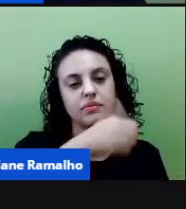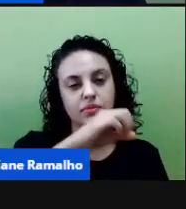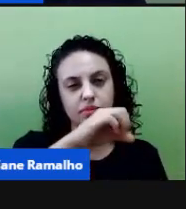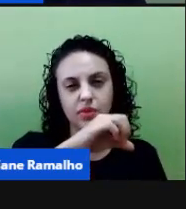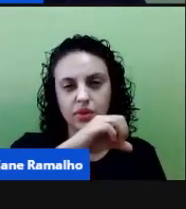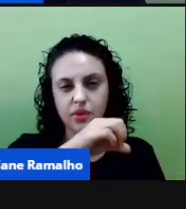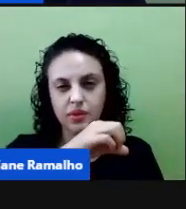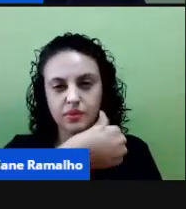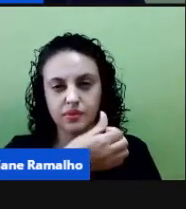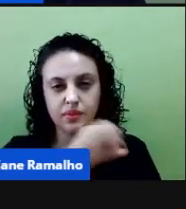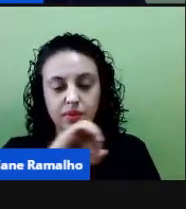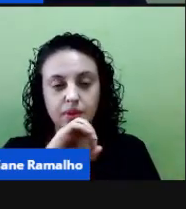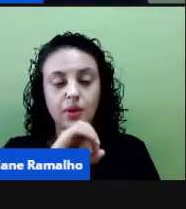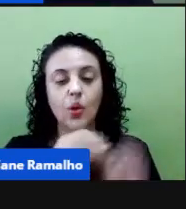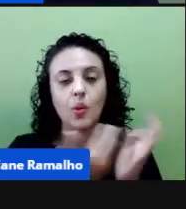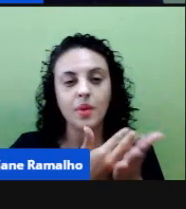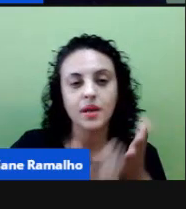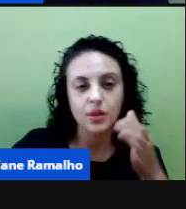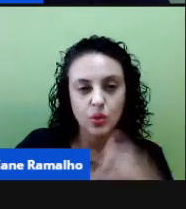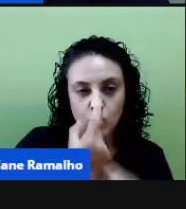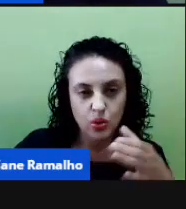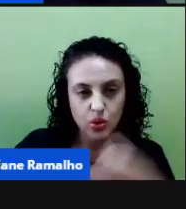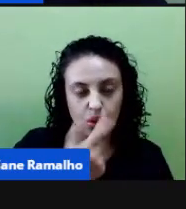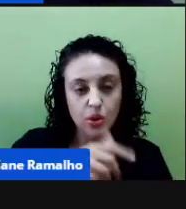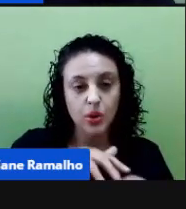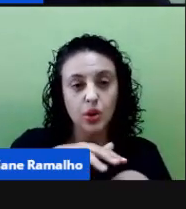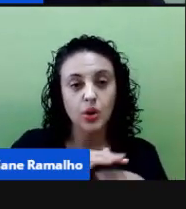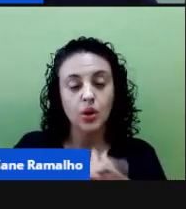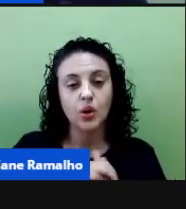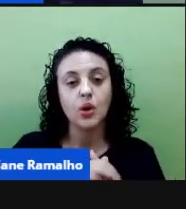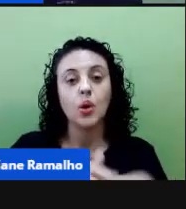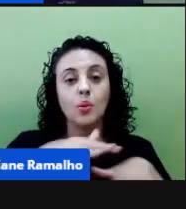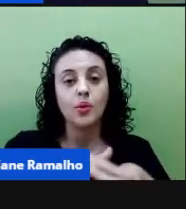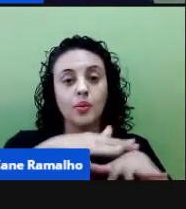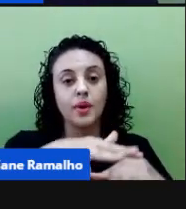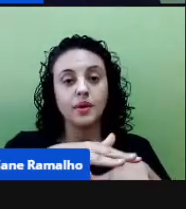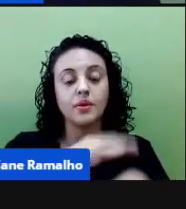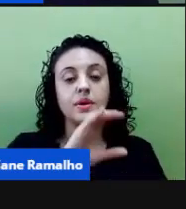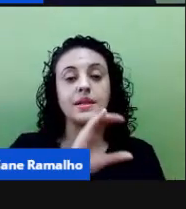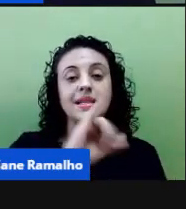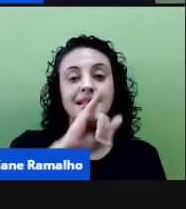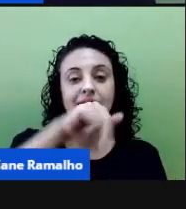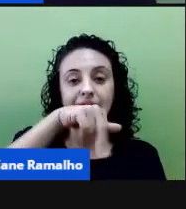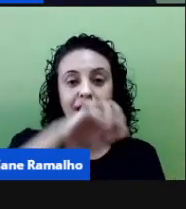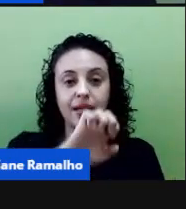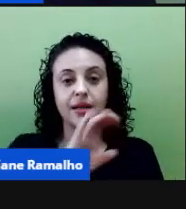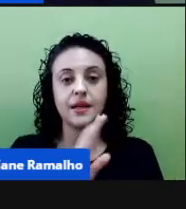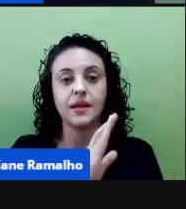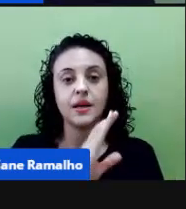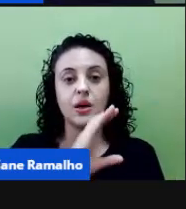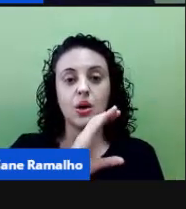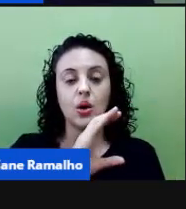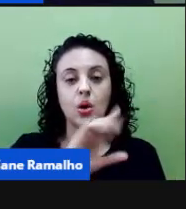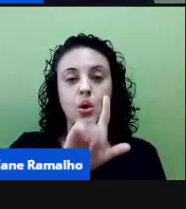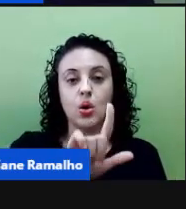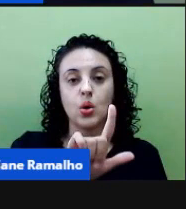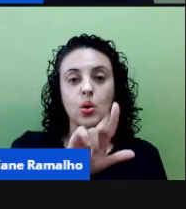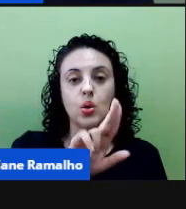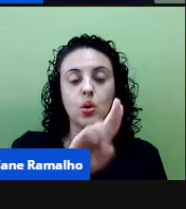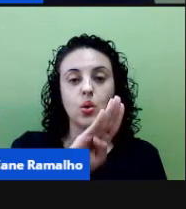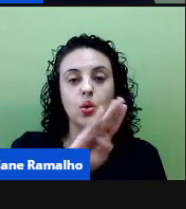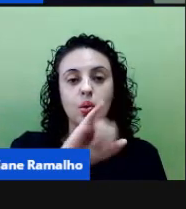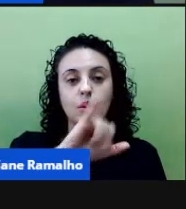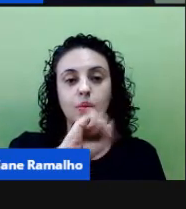60, começam a surgir também os movimentos cineclubistas, principalmente com a Maria da Glória Sarrosa, a famosa